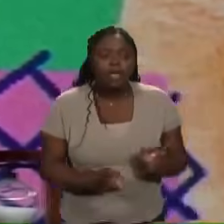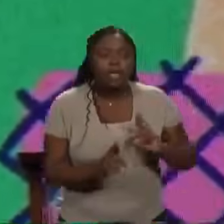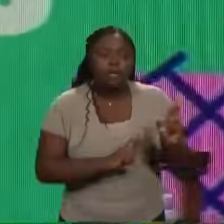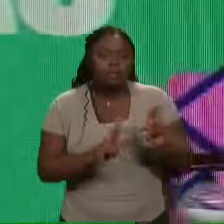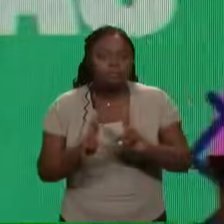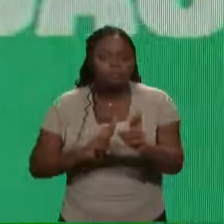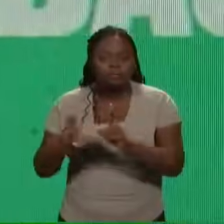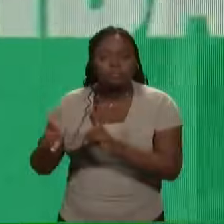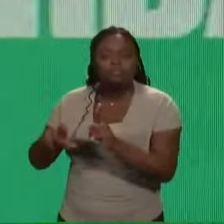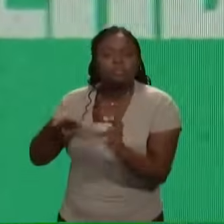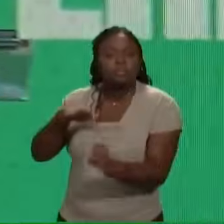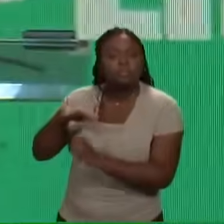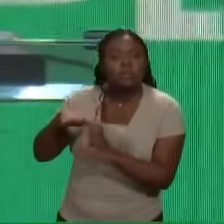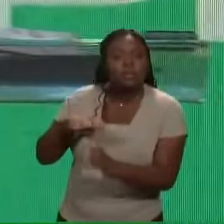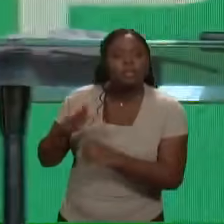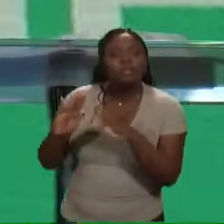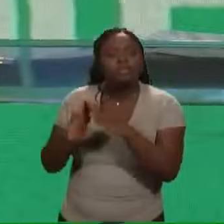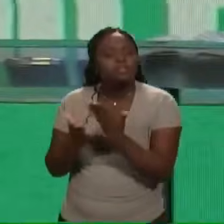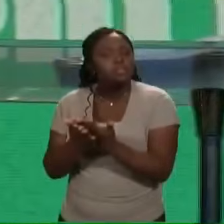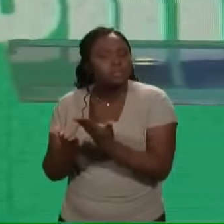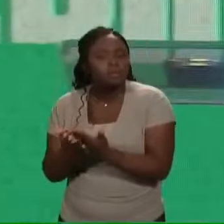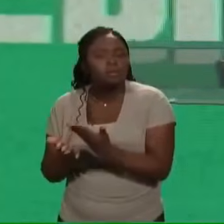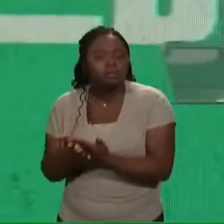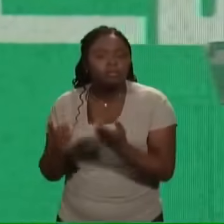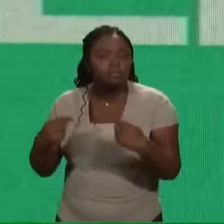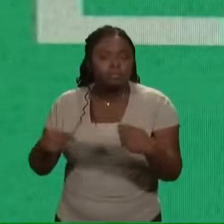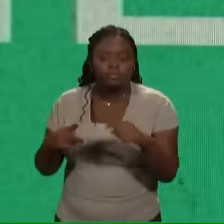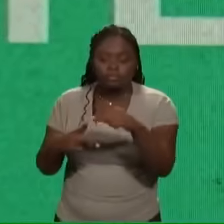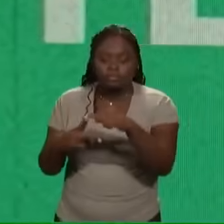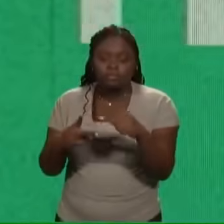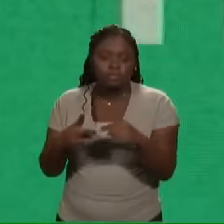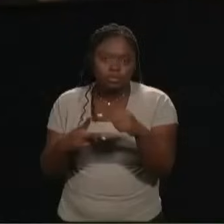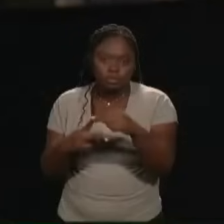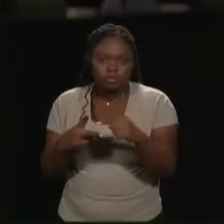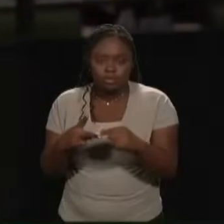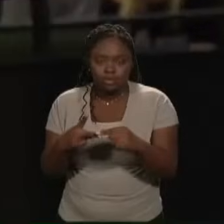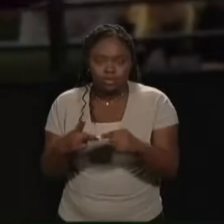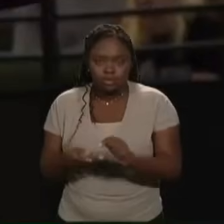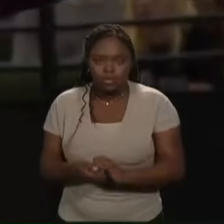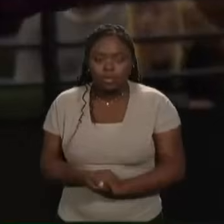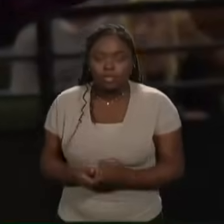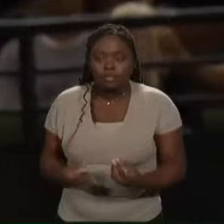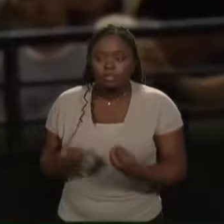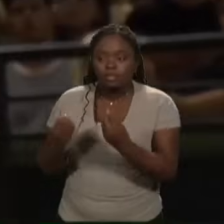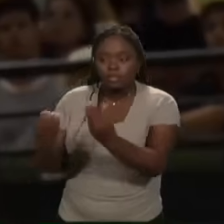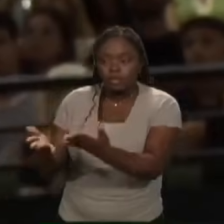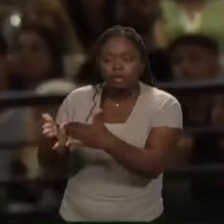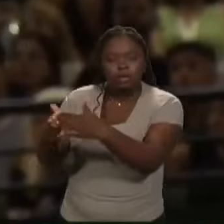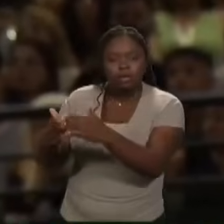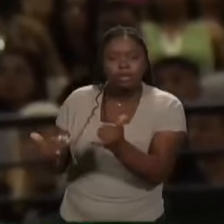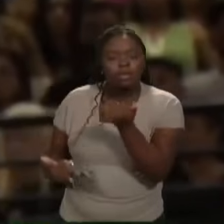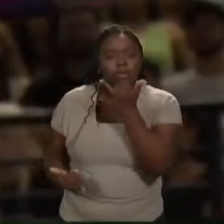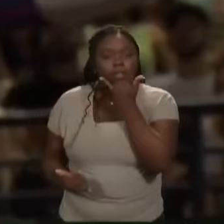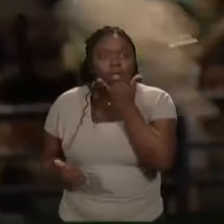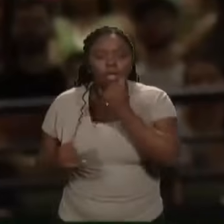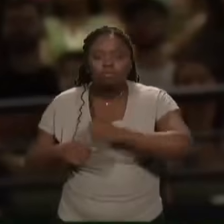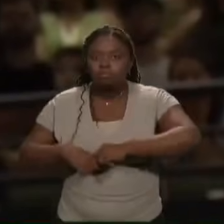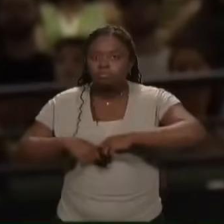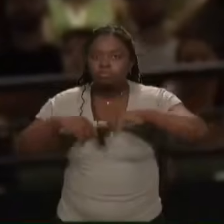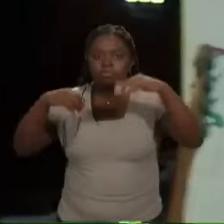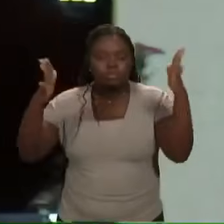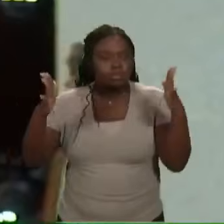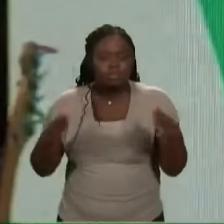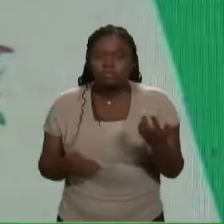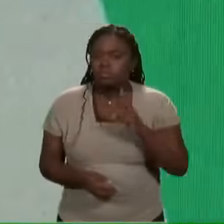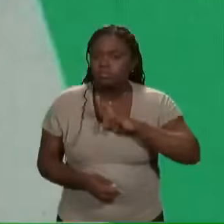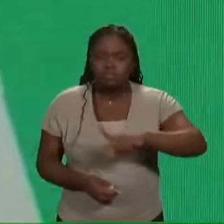Relacionamentos, empresa, escola, não fica de pé se não tiver essas duas aqui não. Dar e pedir perdão é uma coisa que extrapolou as paredes de igreja. Não